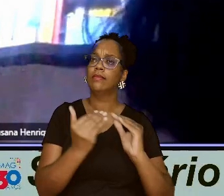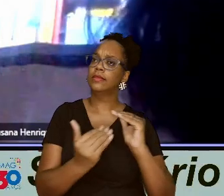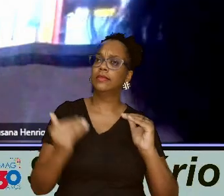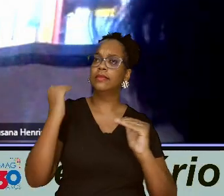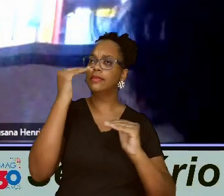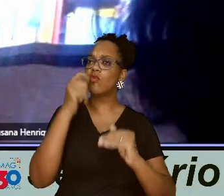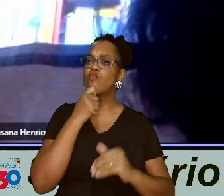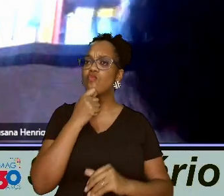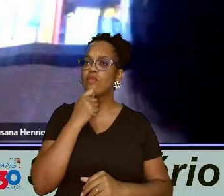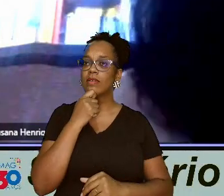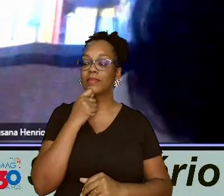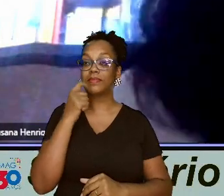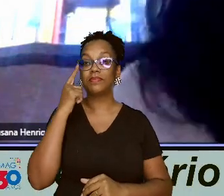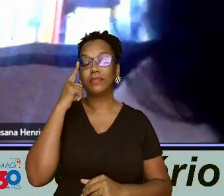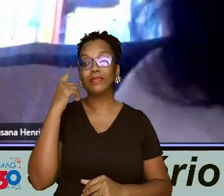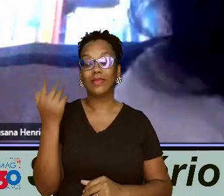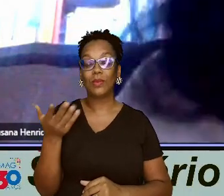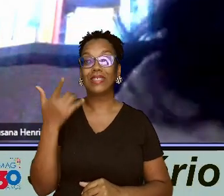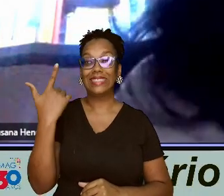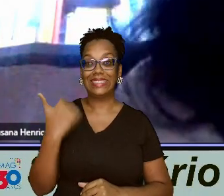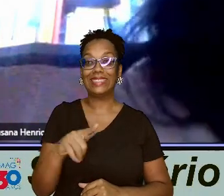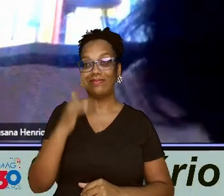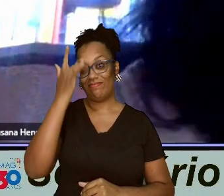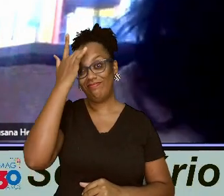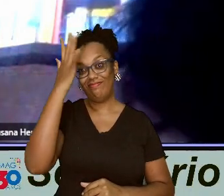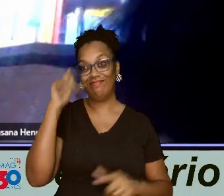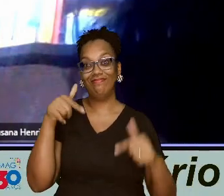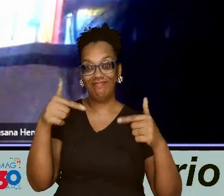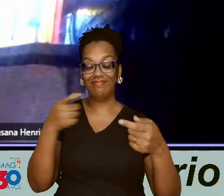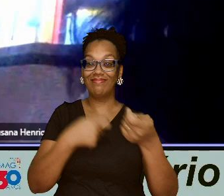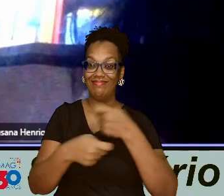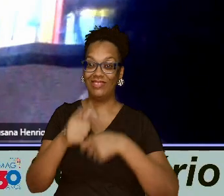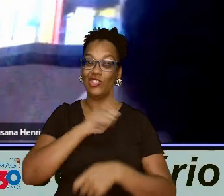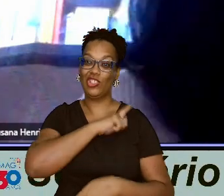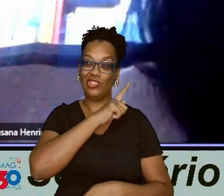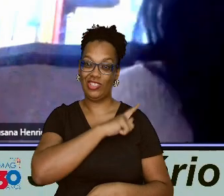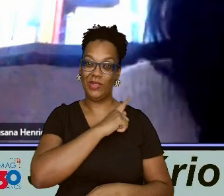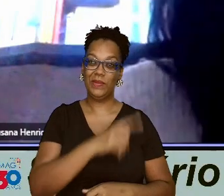né? Então, mais uma vez, é de fácil aplicação para gestão, né?